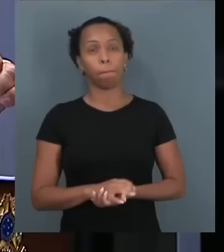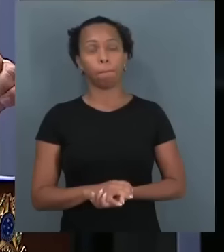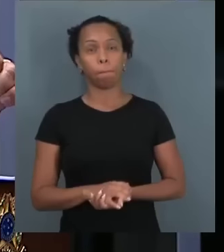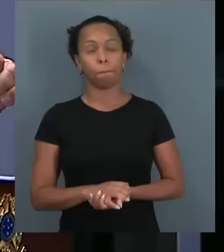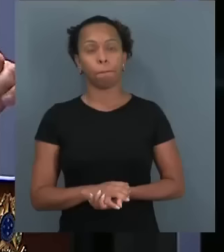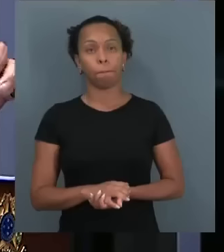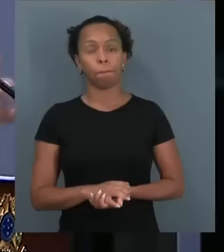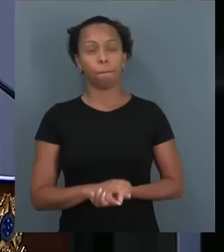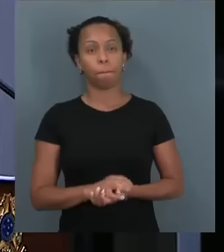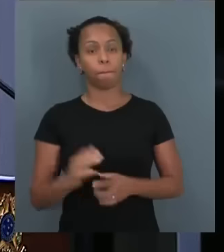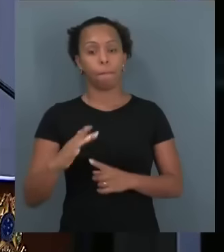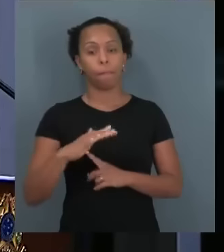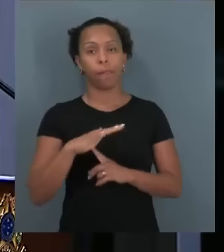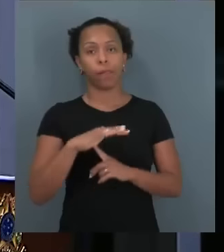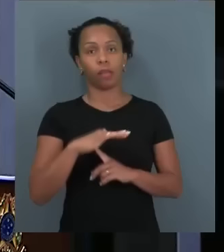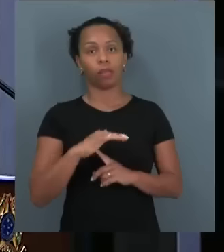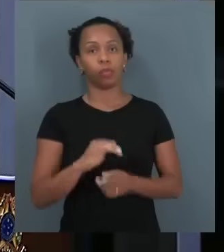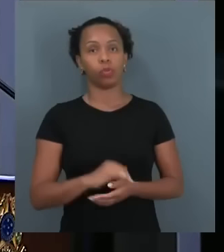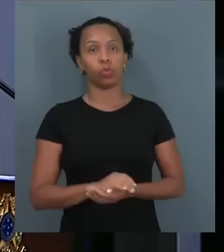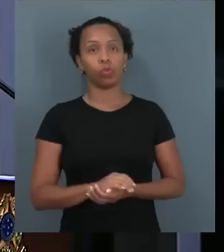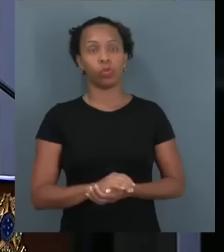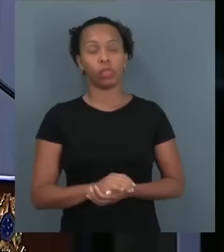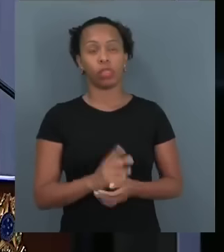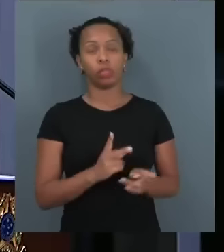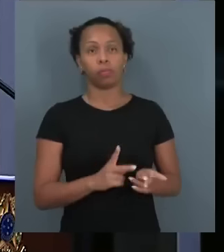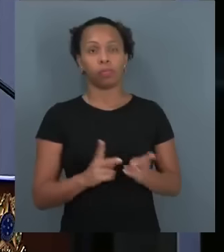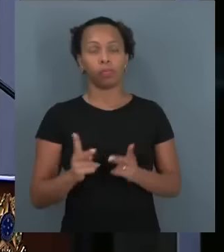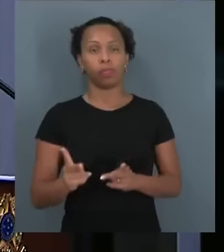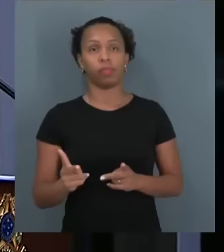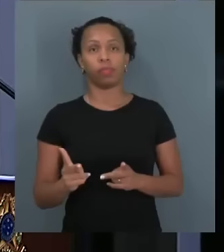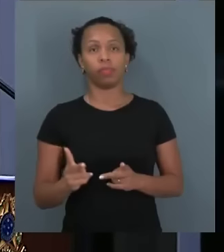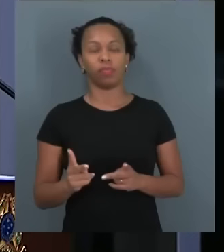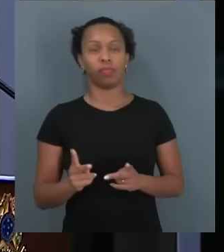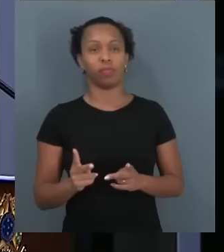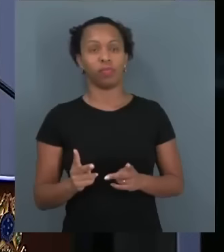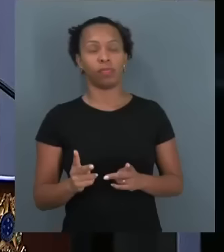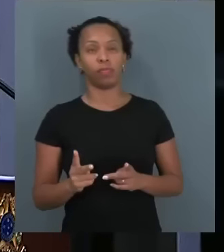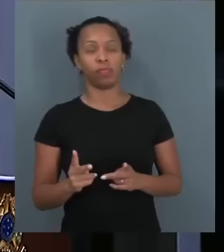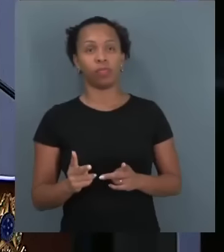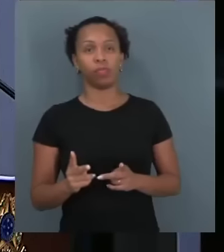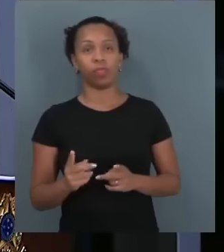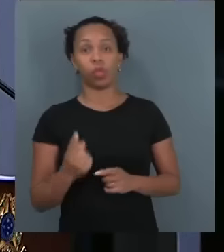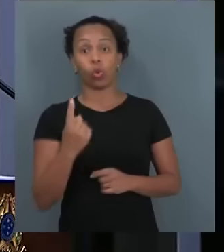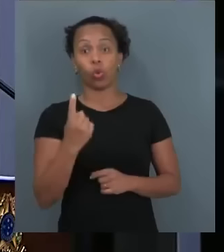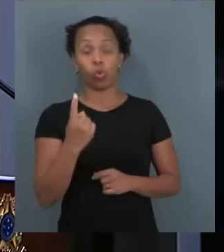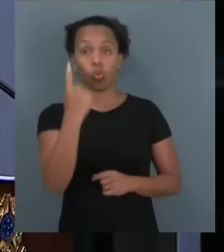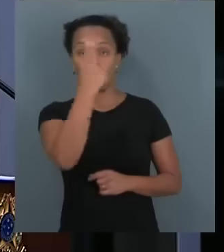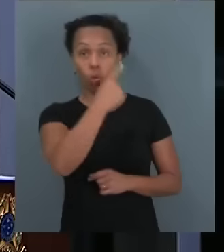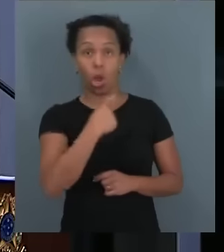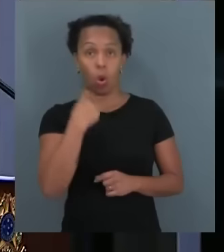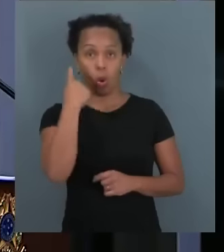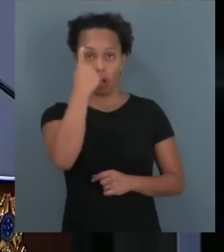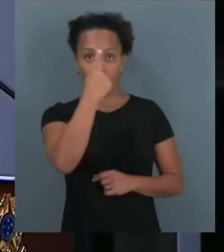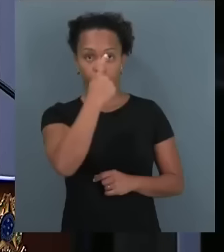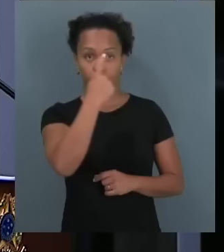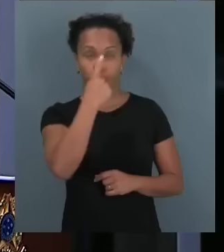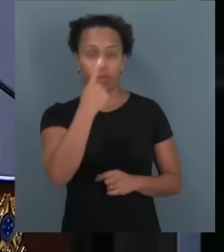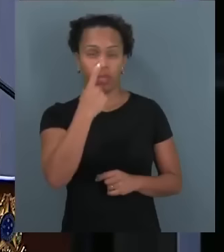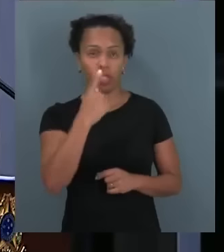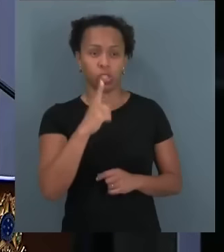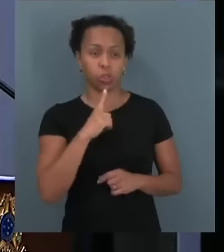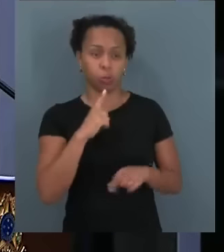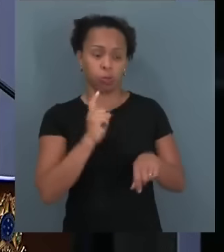para Ponta Grossa para visitar por apenas 1 hora, marcado no